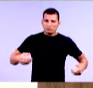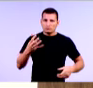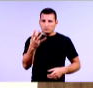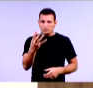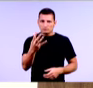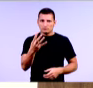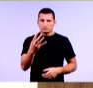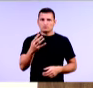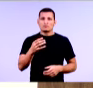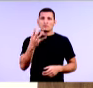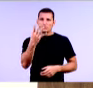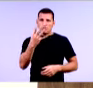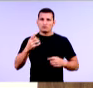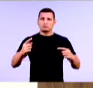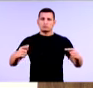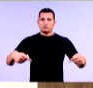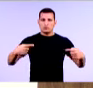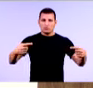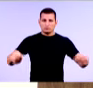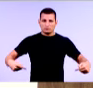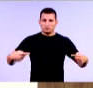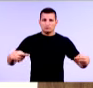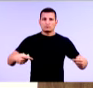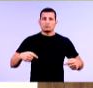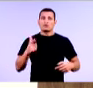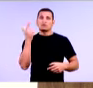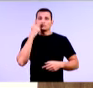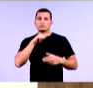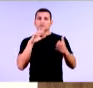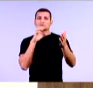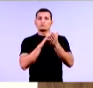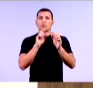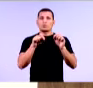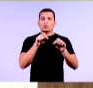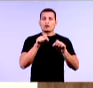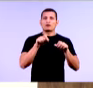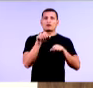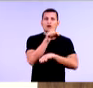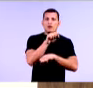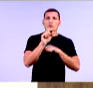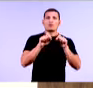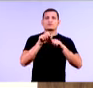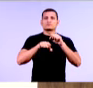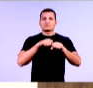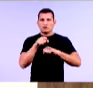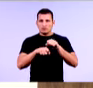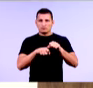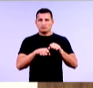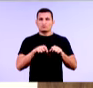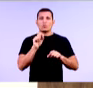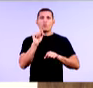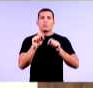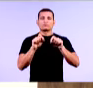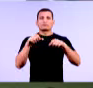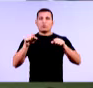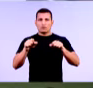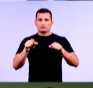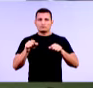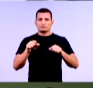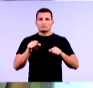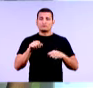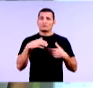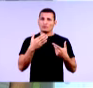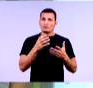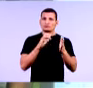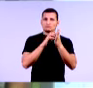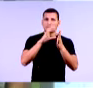E aí eles conseguem classificar o que são carros, o que são motocicletas e o que são bicicletas. Essa questão de classificação, gente, é importantíssimo.